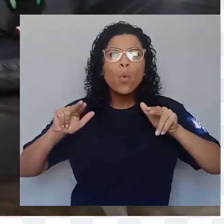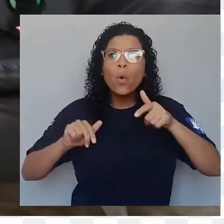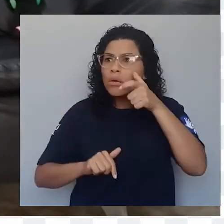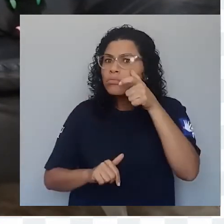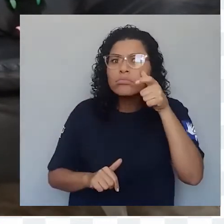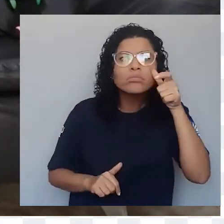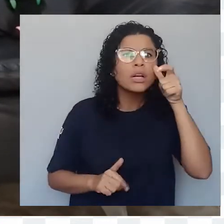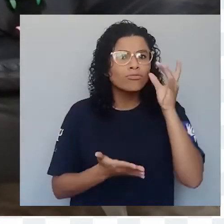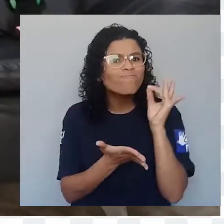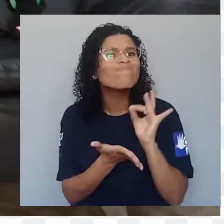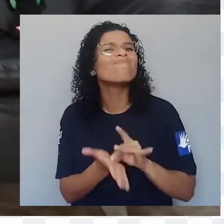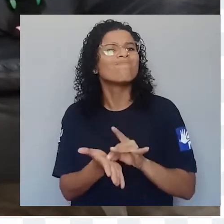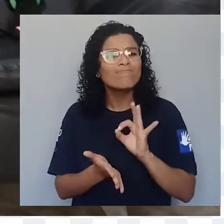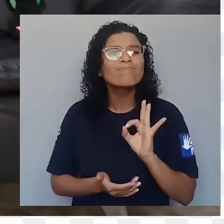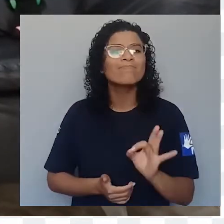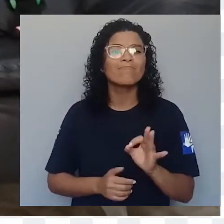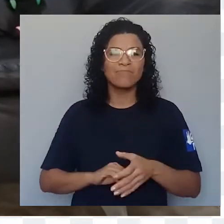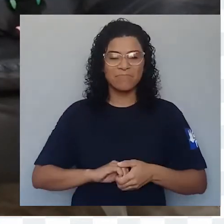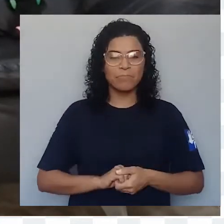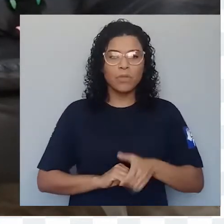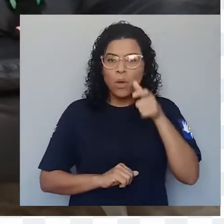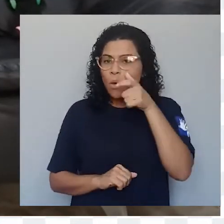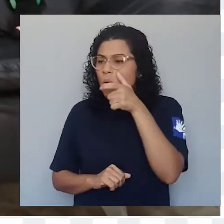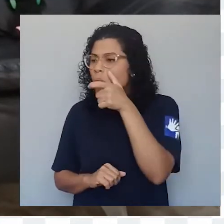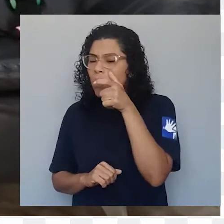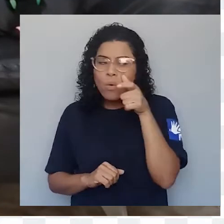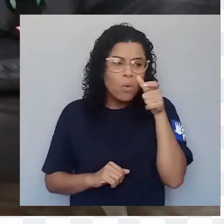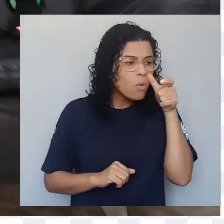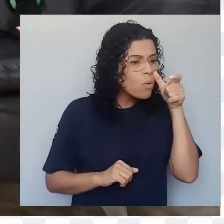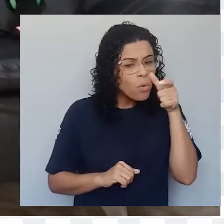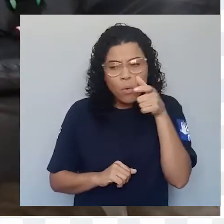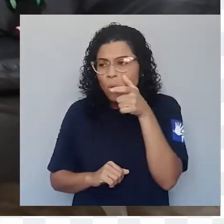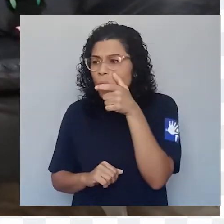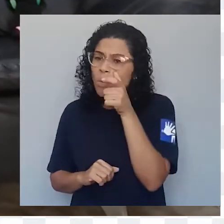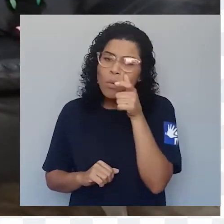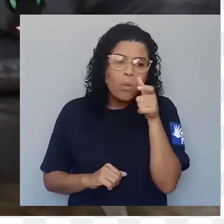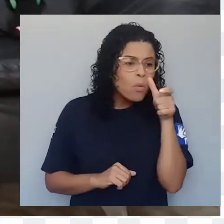nunca tinha observado tão bem. Olhava para a esquerda,